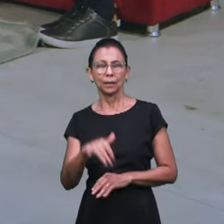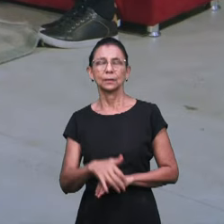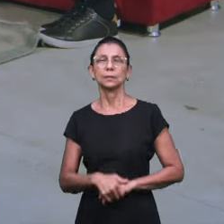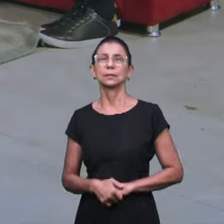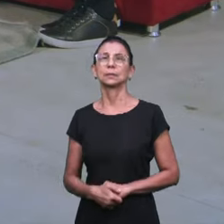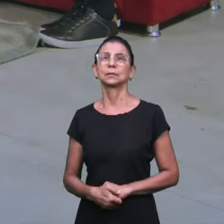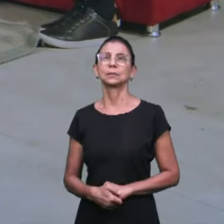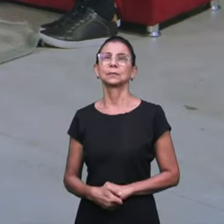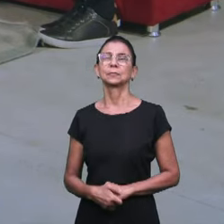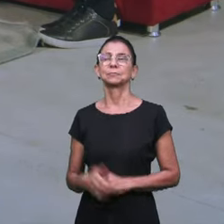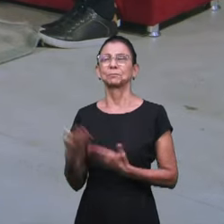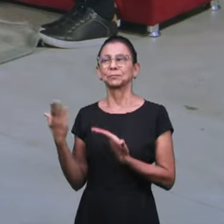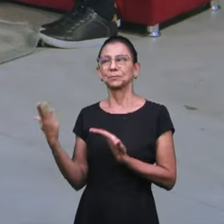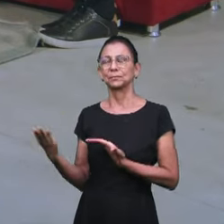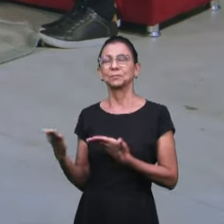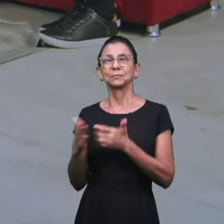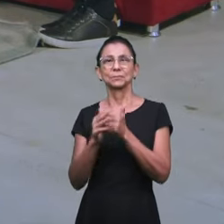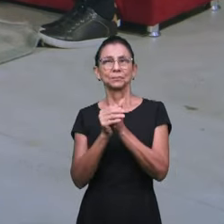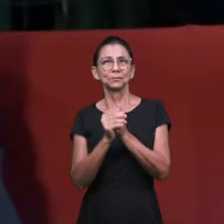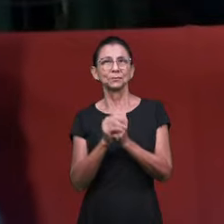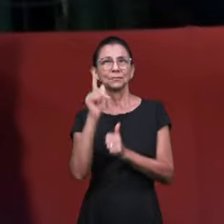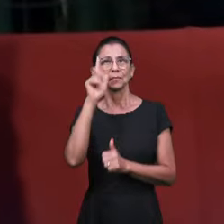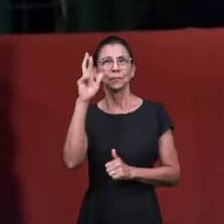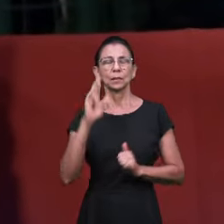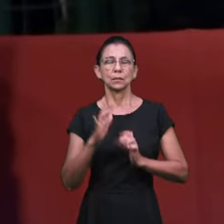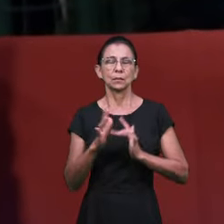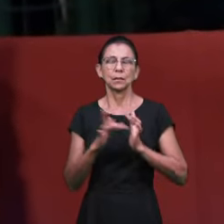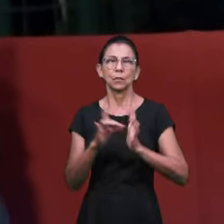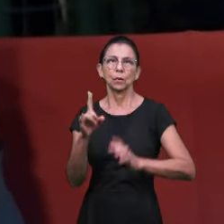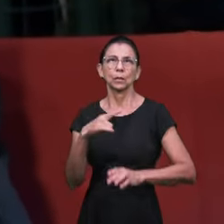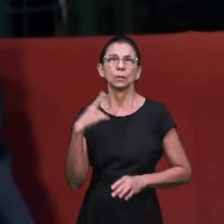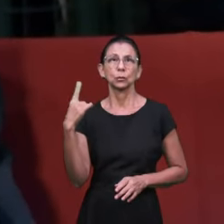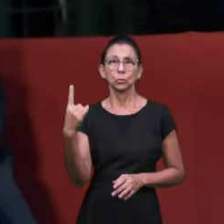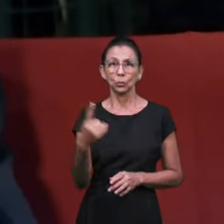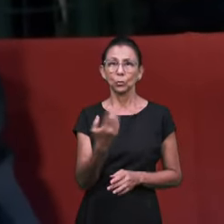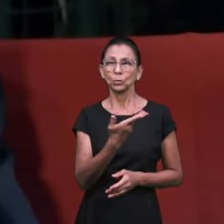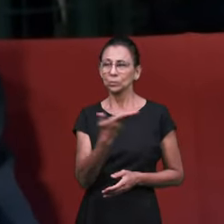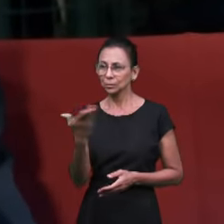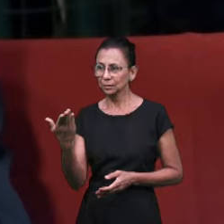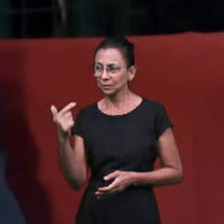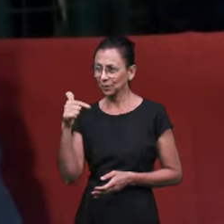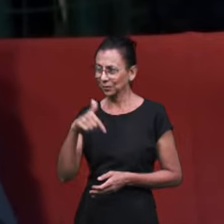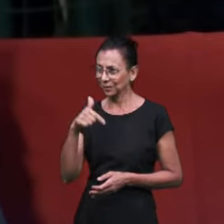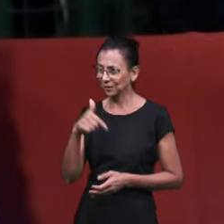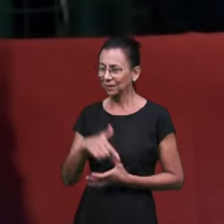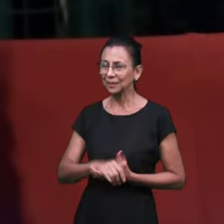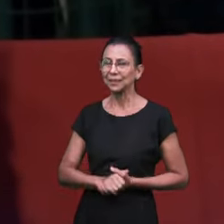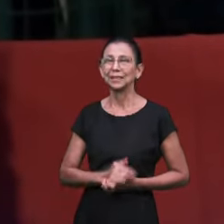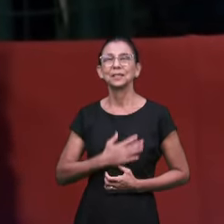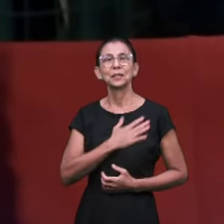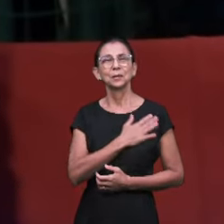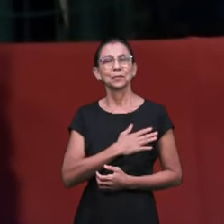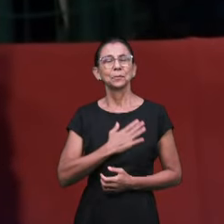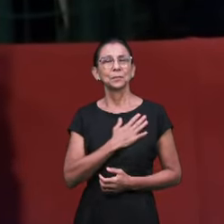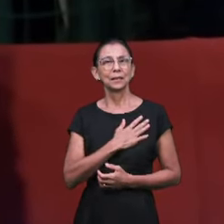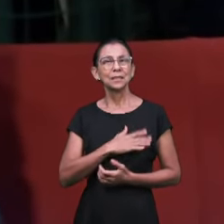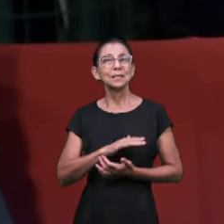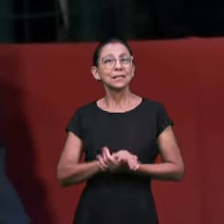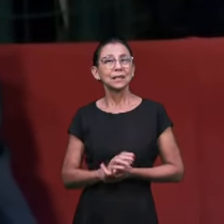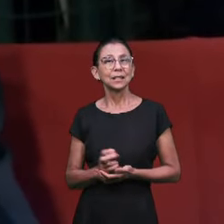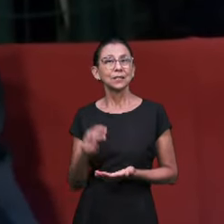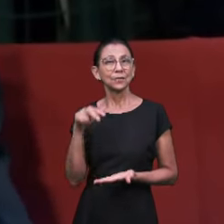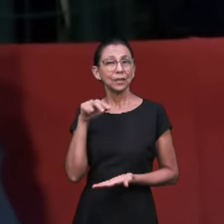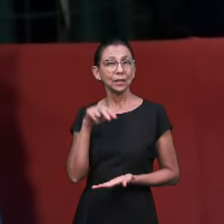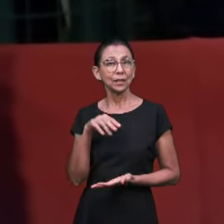live. Amém. A paz do Senhor a todos, a paz do Senhor aos companheiros que estão aqui. É um prazer estar participando dessa live